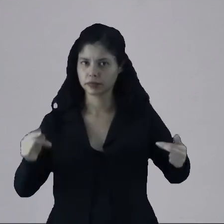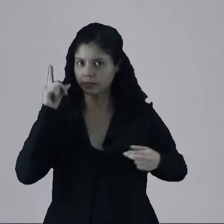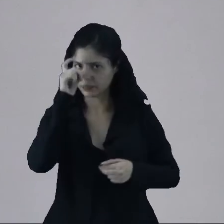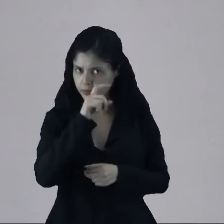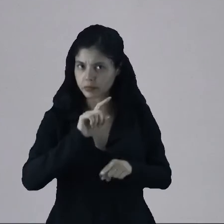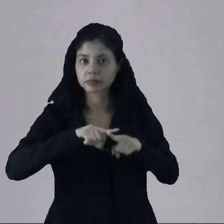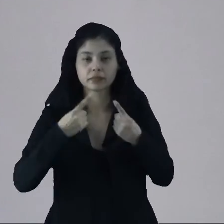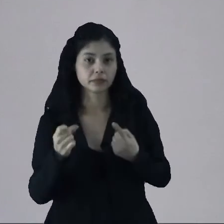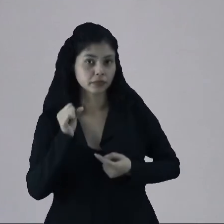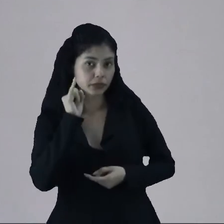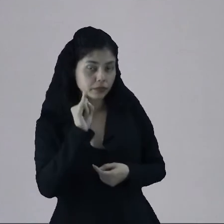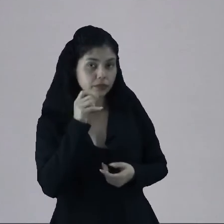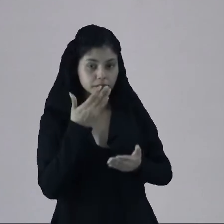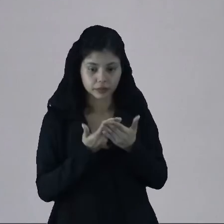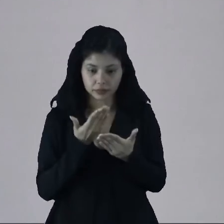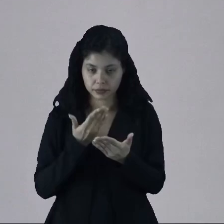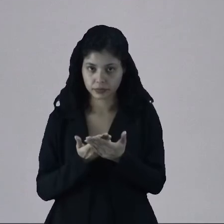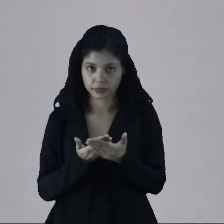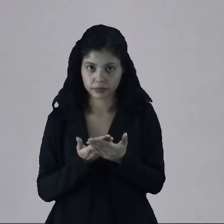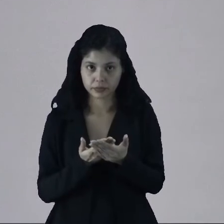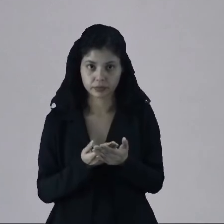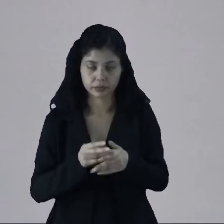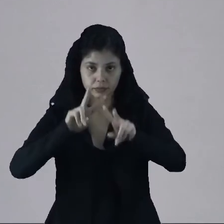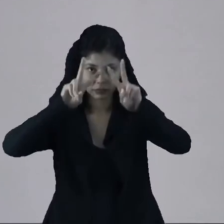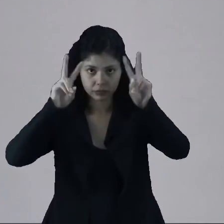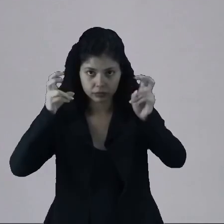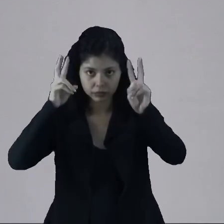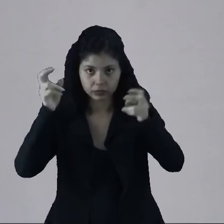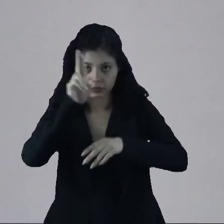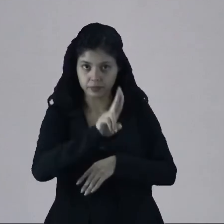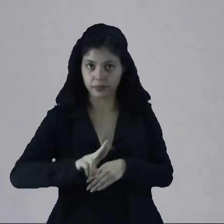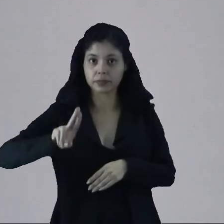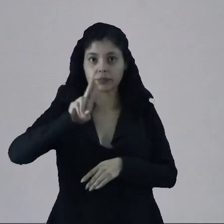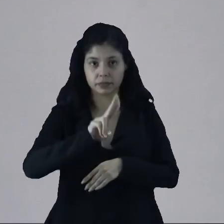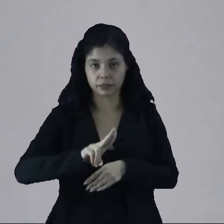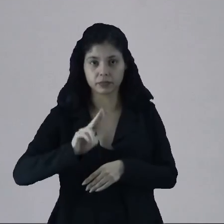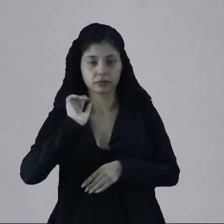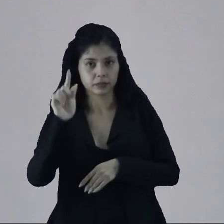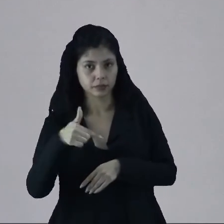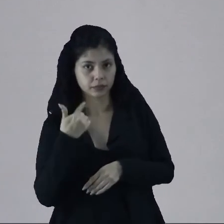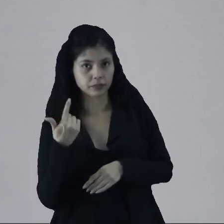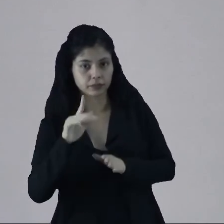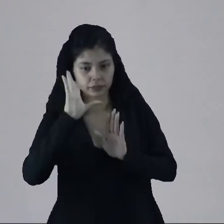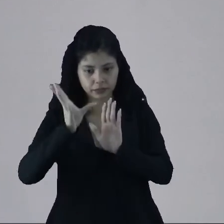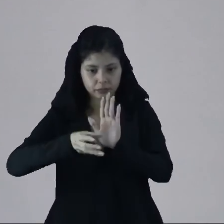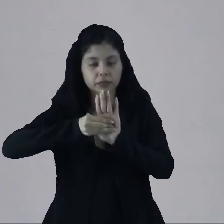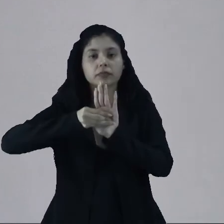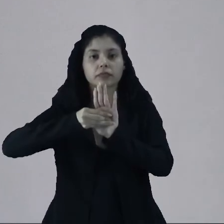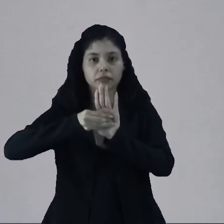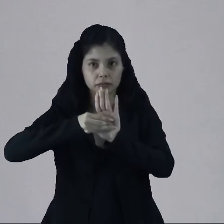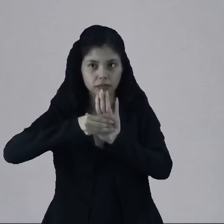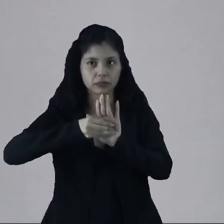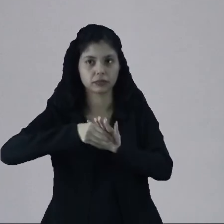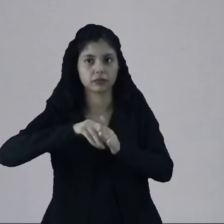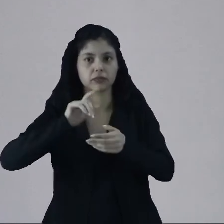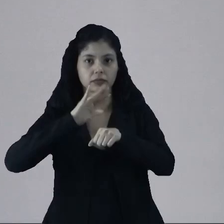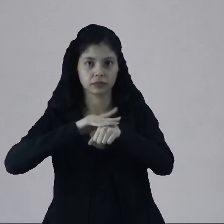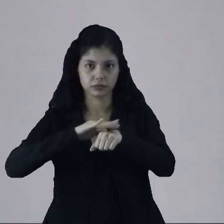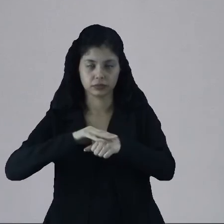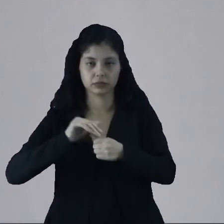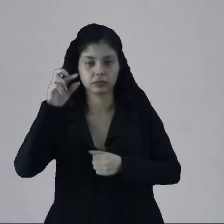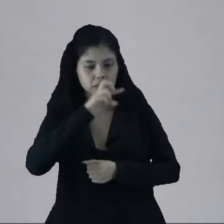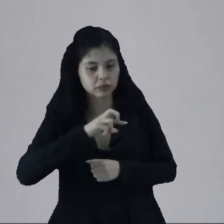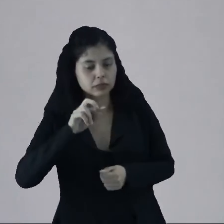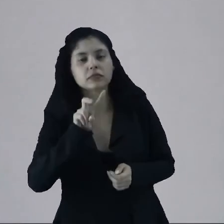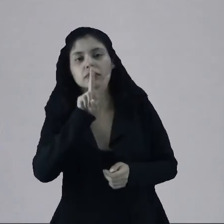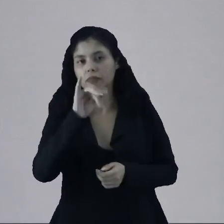É difícil, mas se você estudar os termos usados na genética e depois ir aplicando esses termos às doenças e às